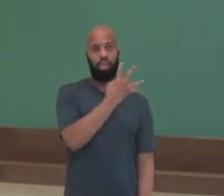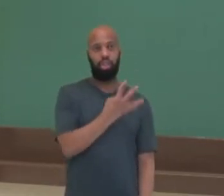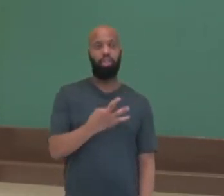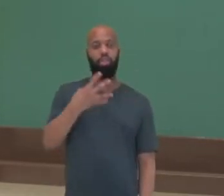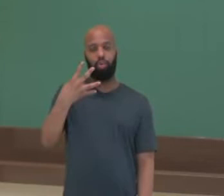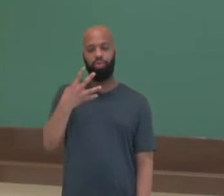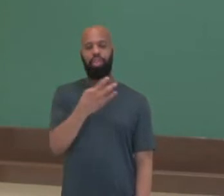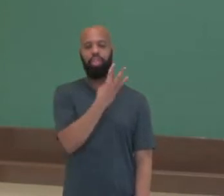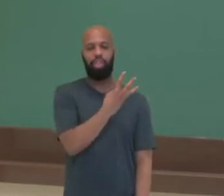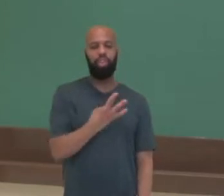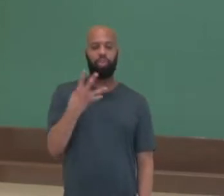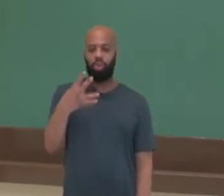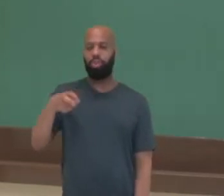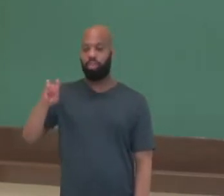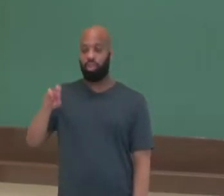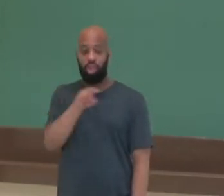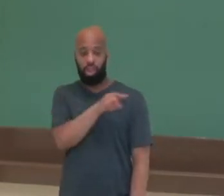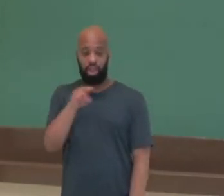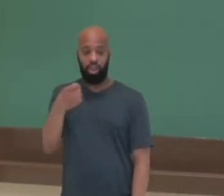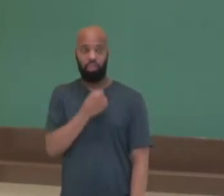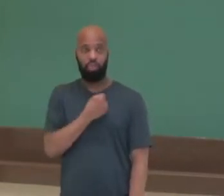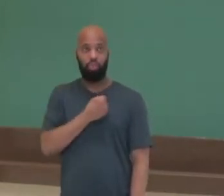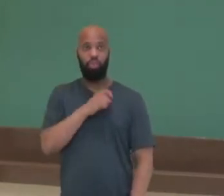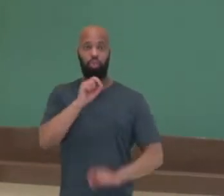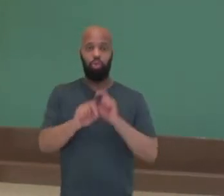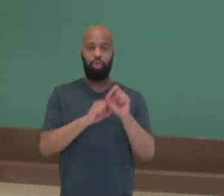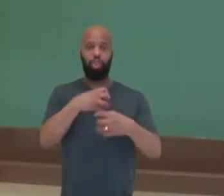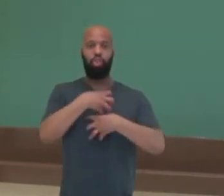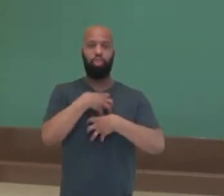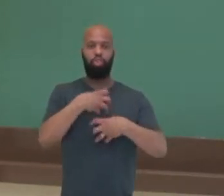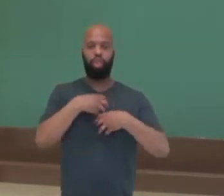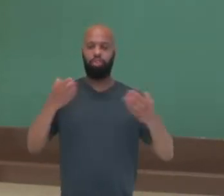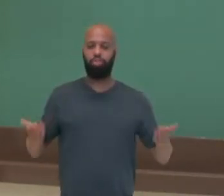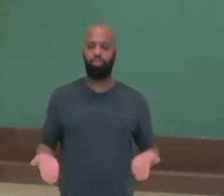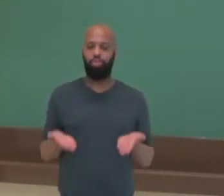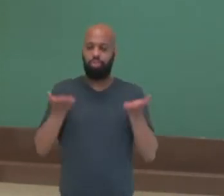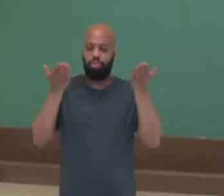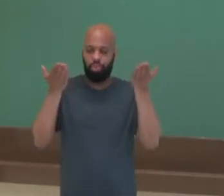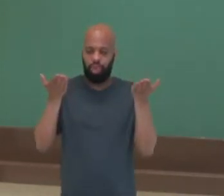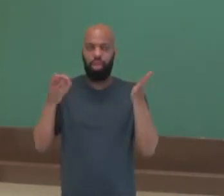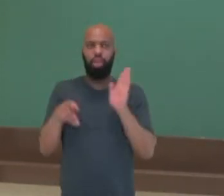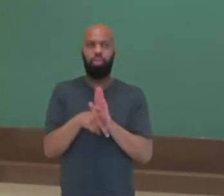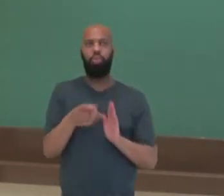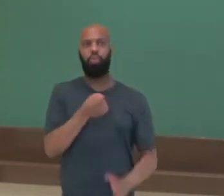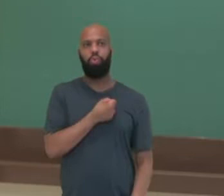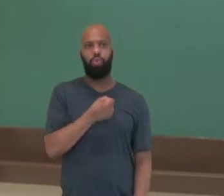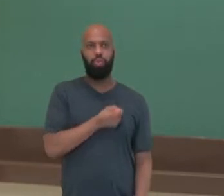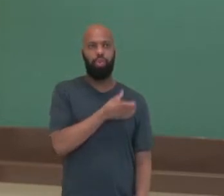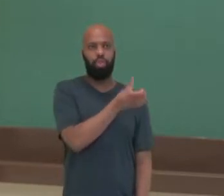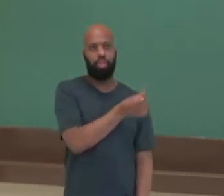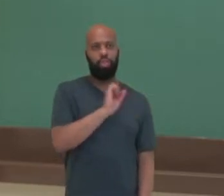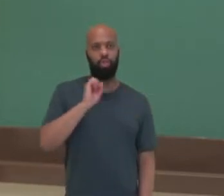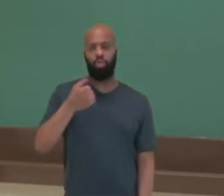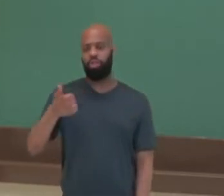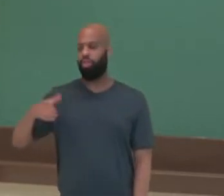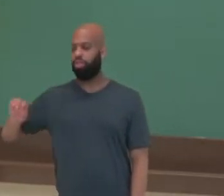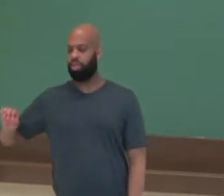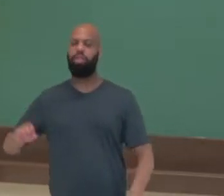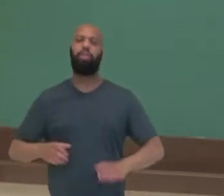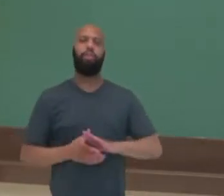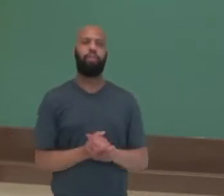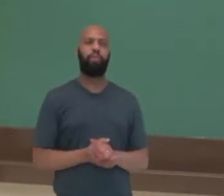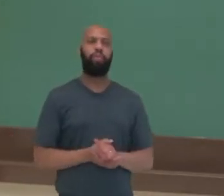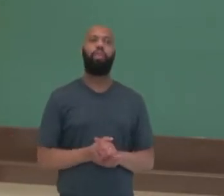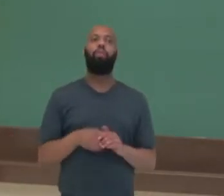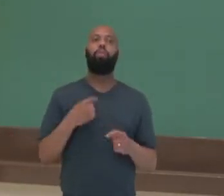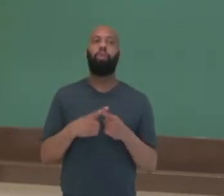e 5, eles são diretamente proporcionais aos números 6, 8 e 10,